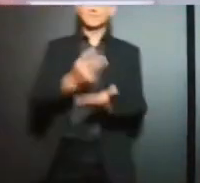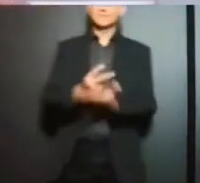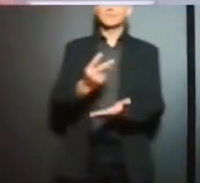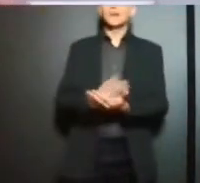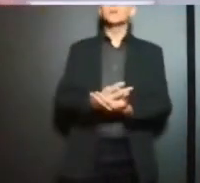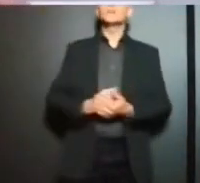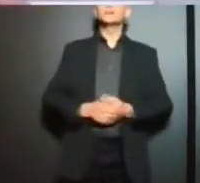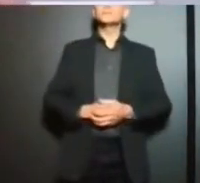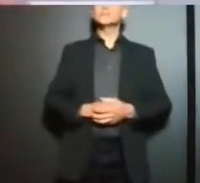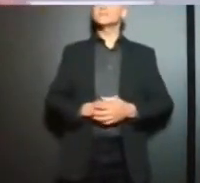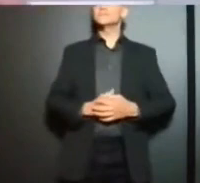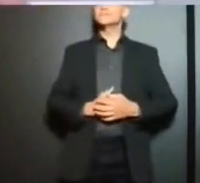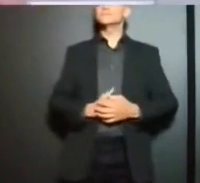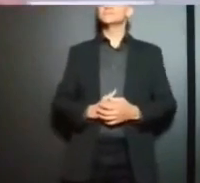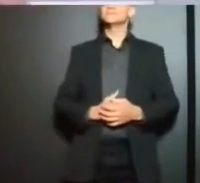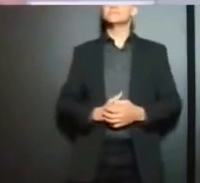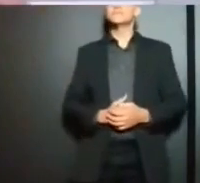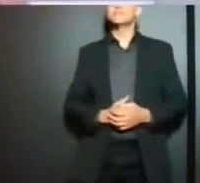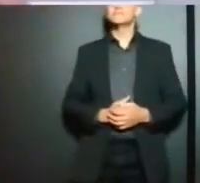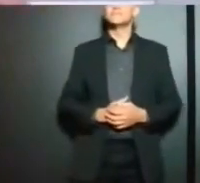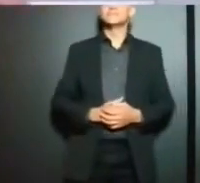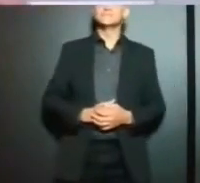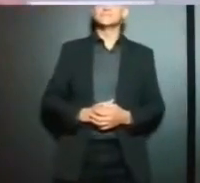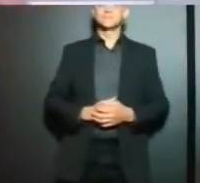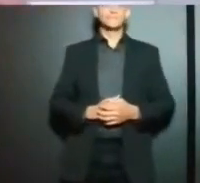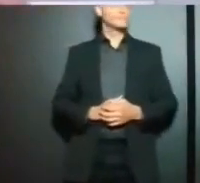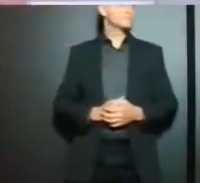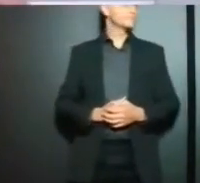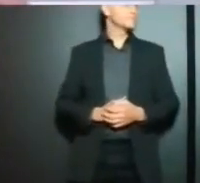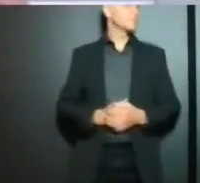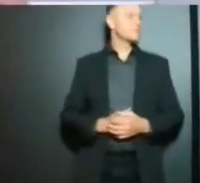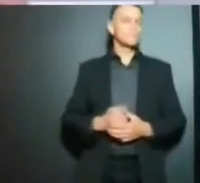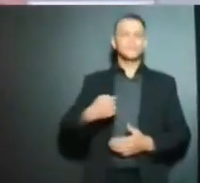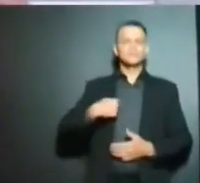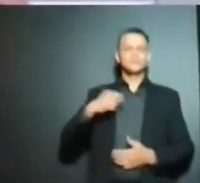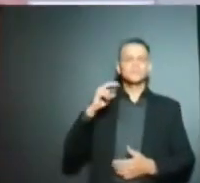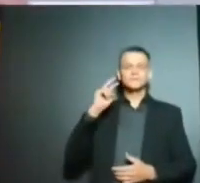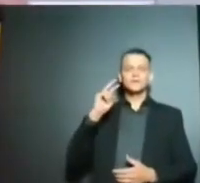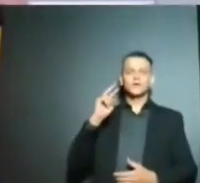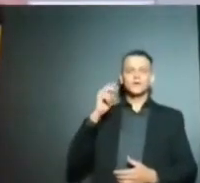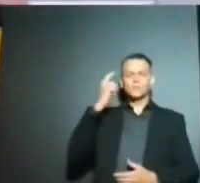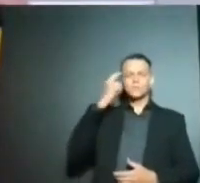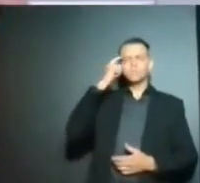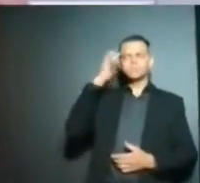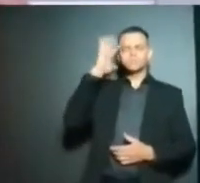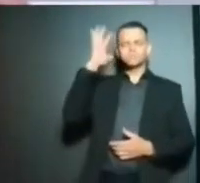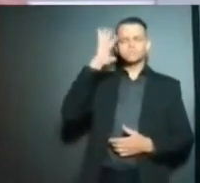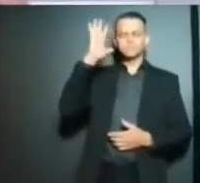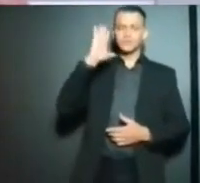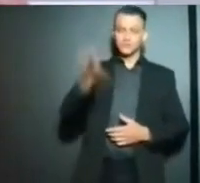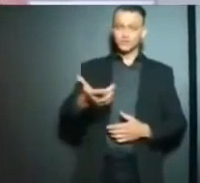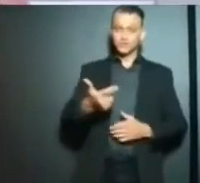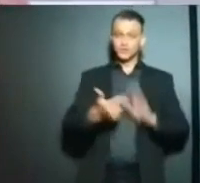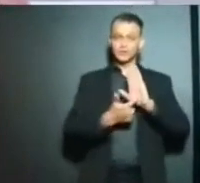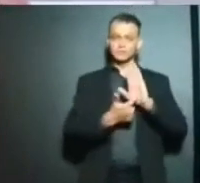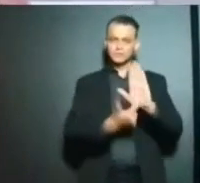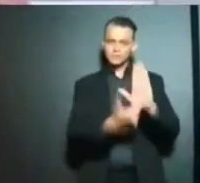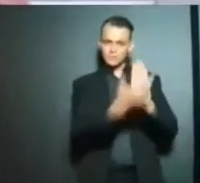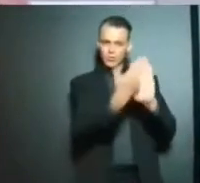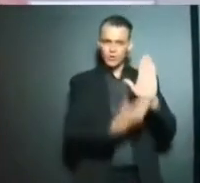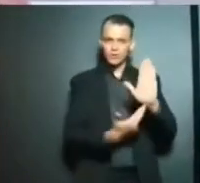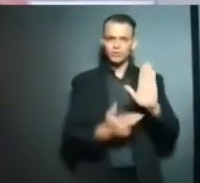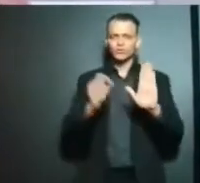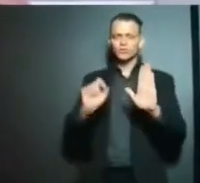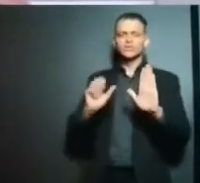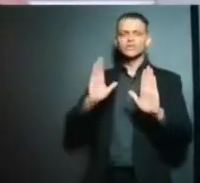semana, projetos voltados para as mulheres. O tempo todo. E eu estava questionando e levei um relatório que mostrava que